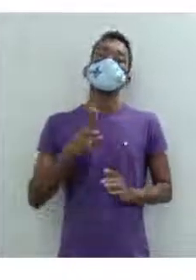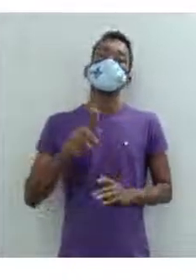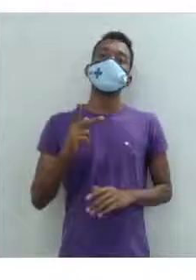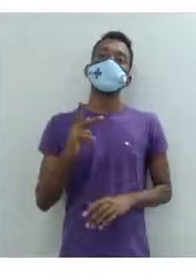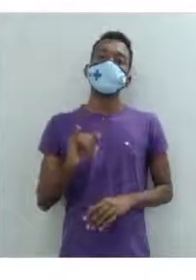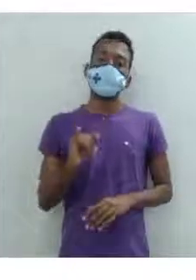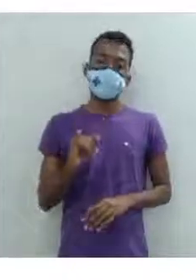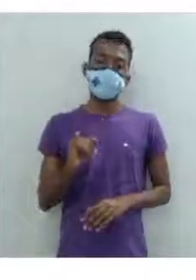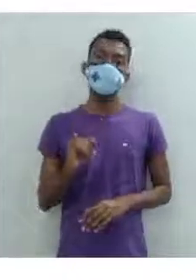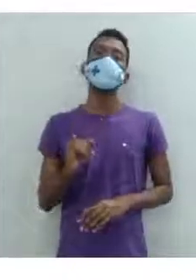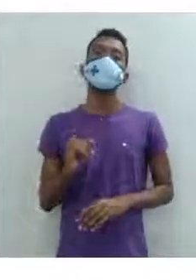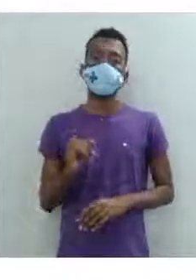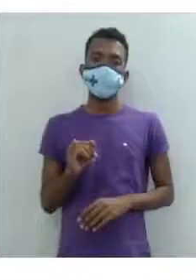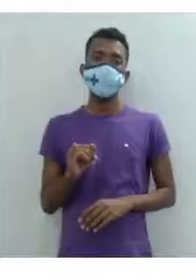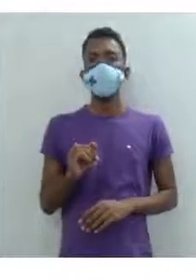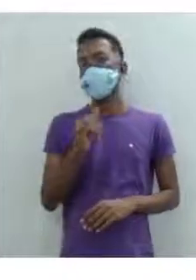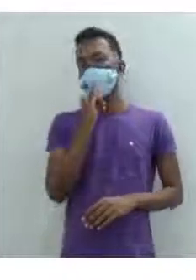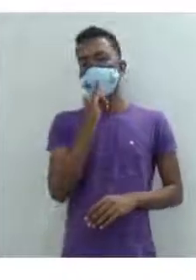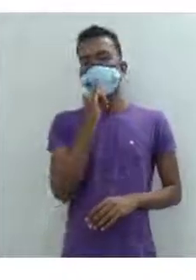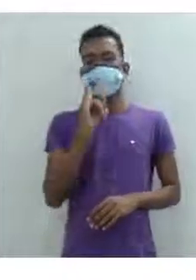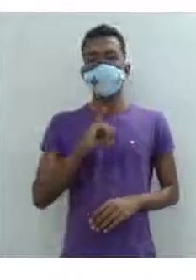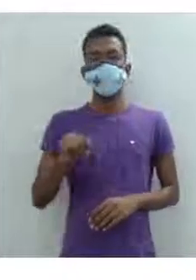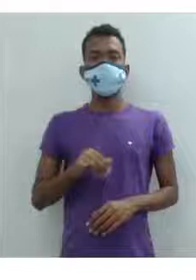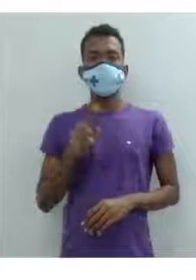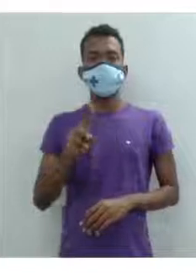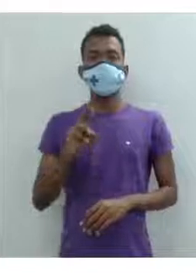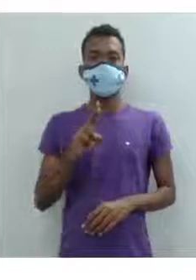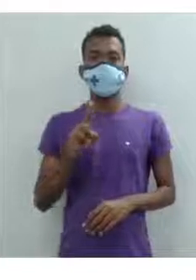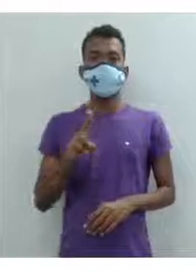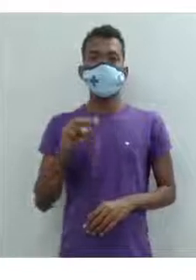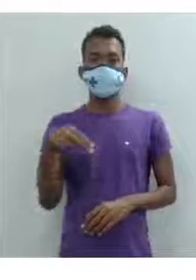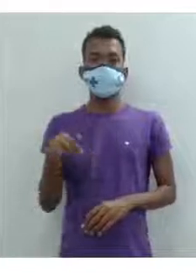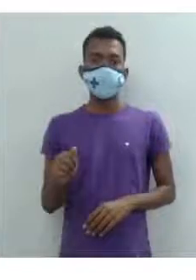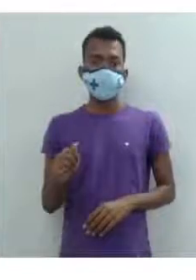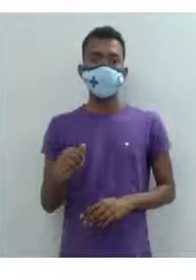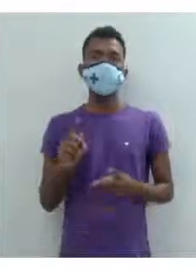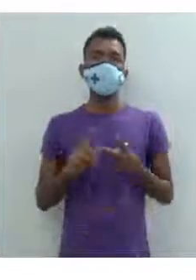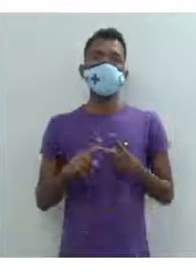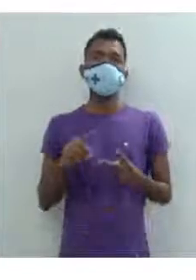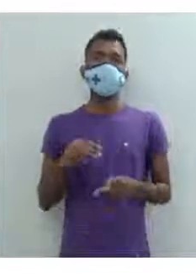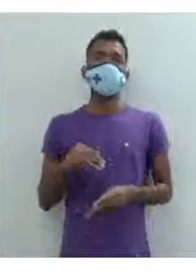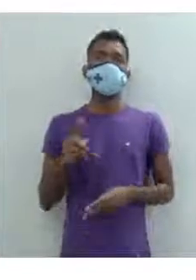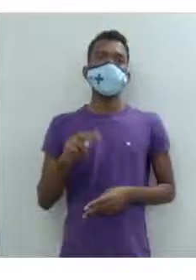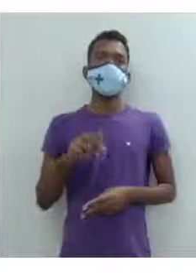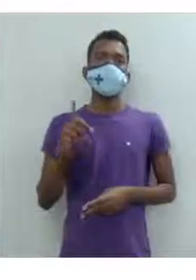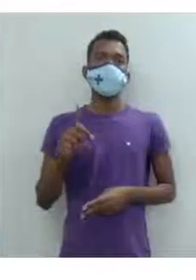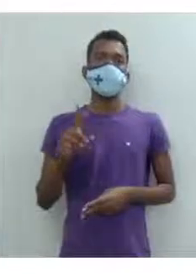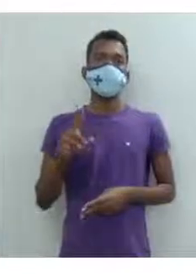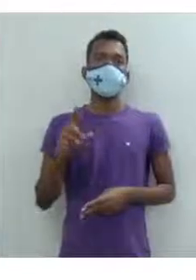por exemplo, a língua juruna e a língua munduruku,